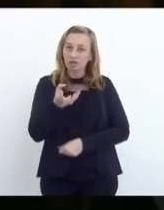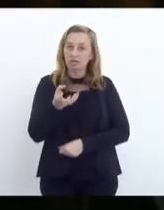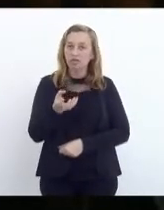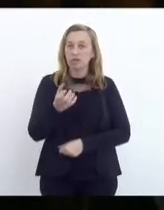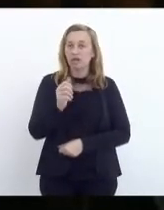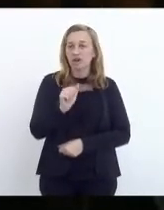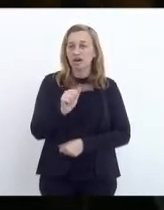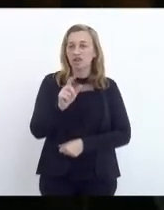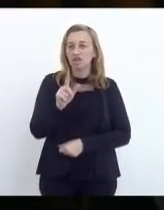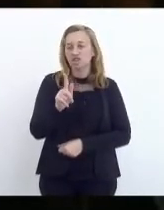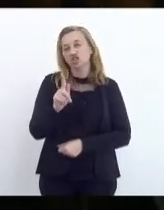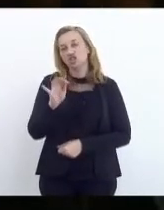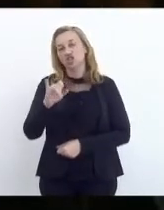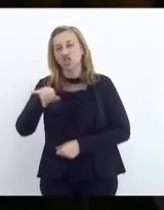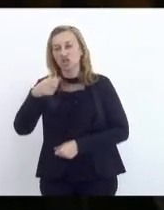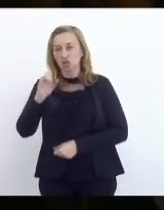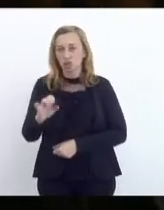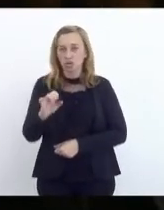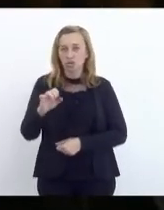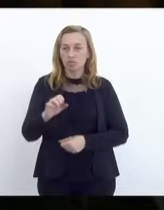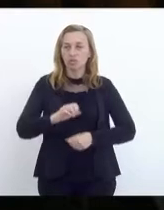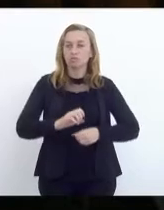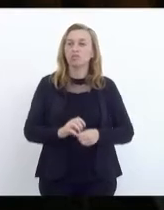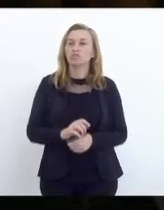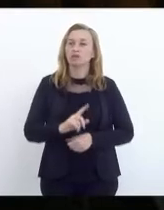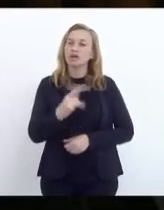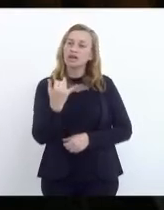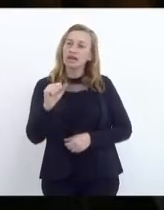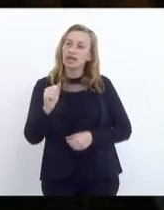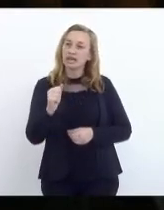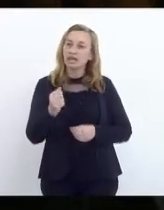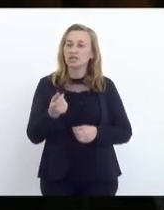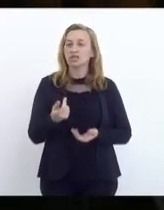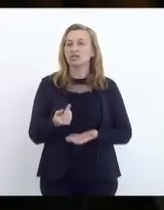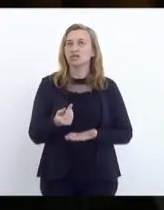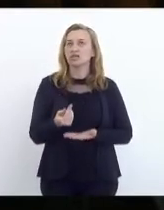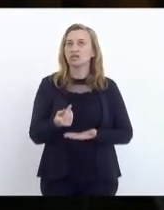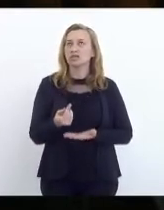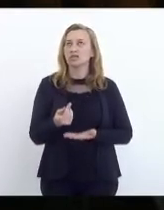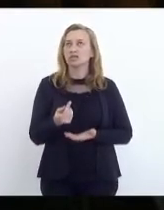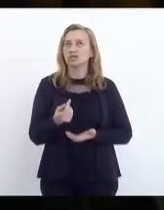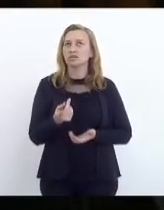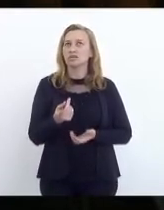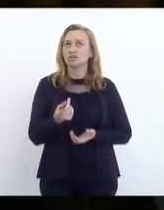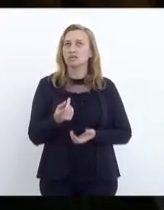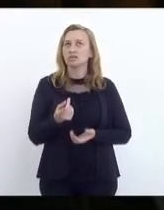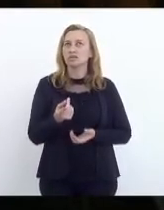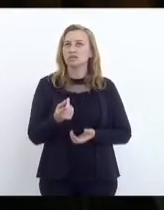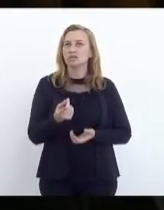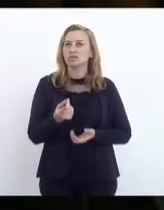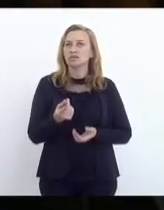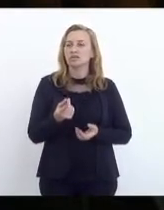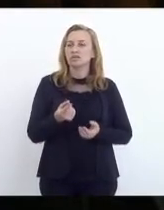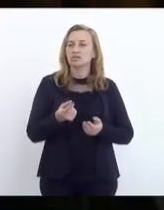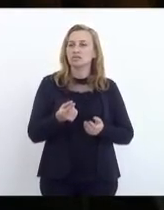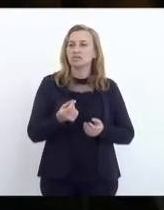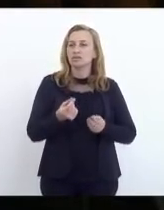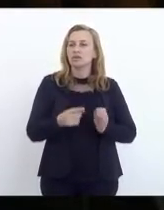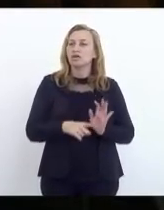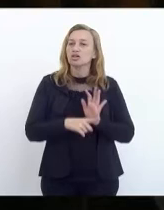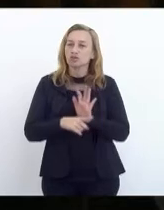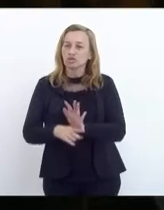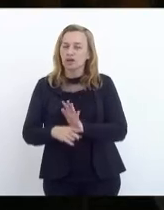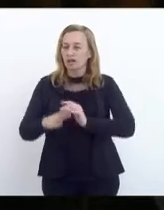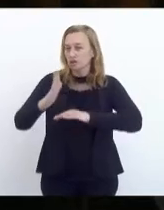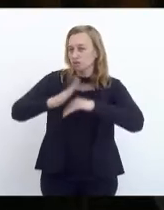AGRIO abra uma linha de financiamento para atender esses profissionais, quer seja para